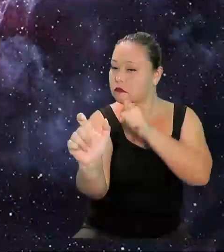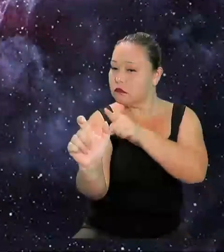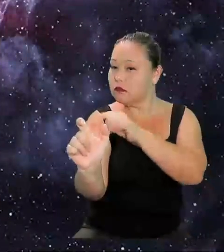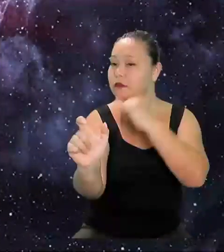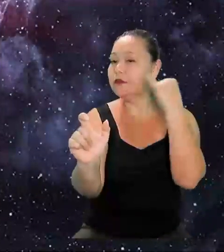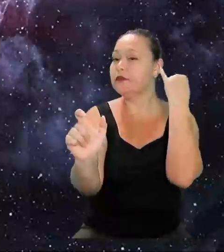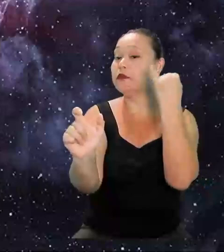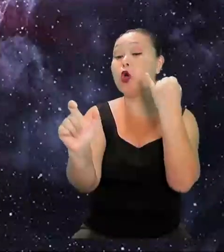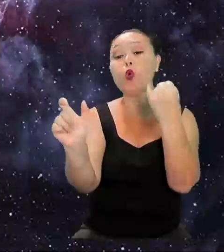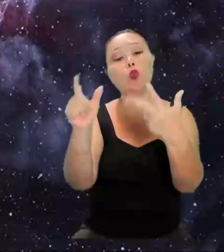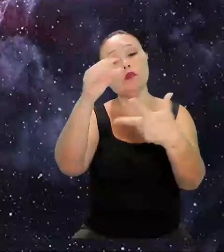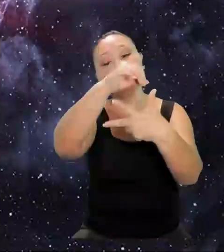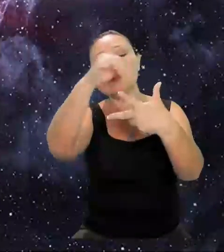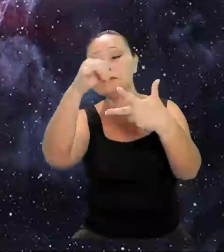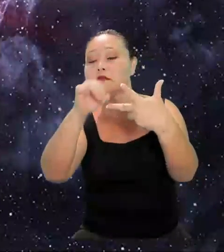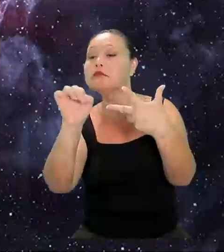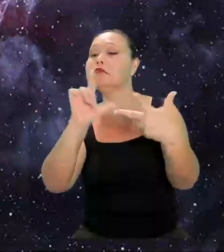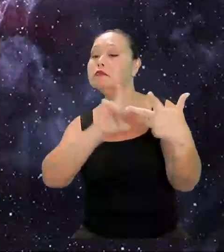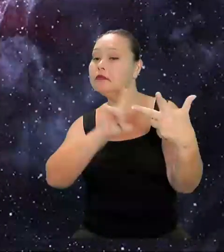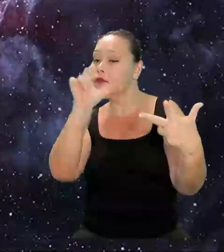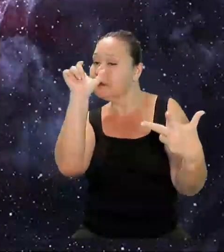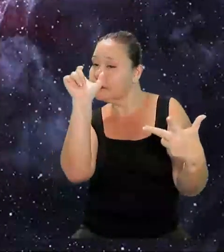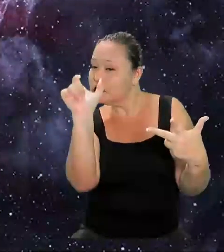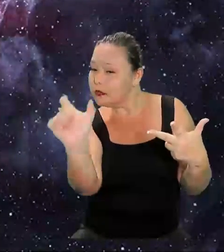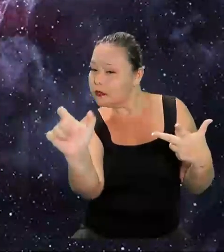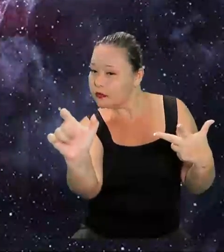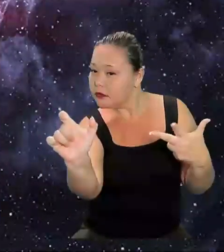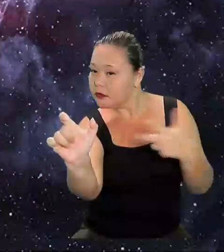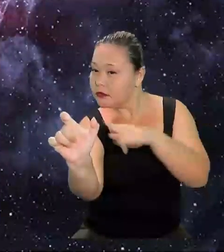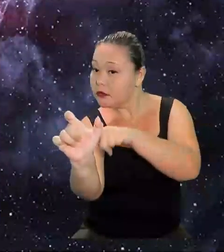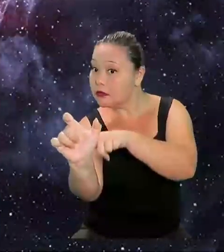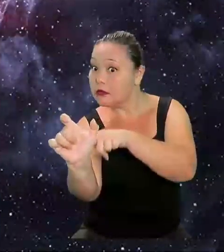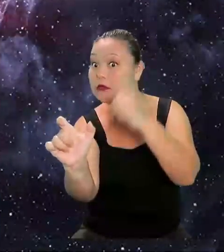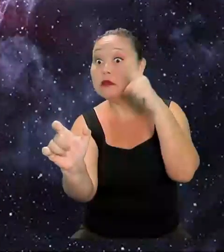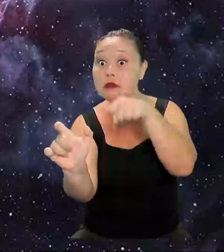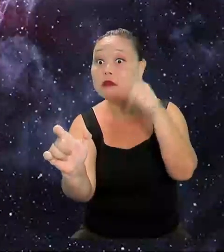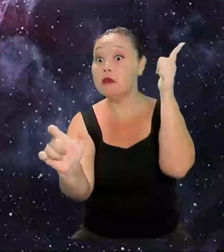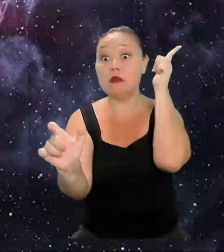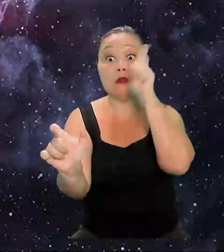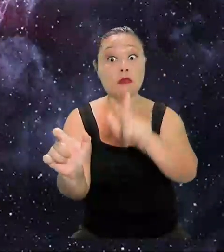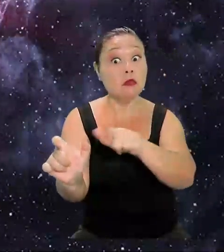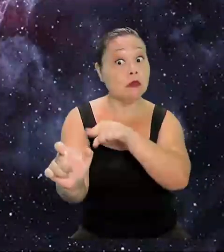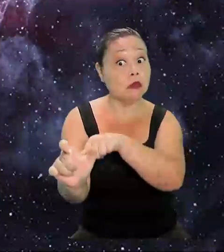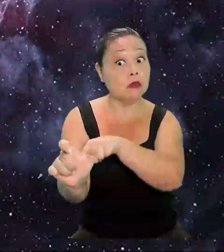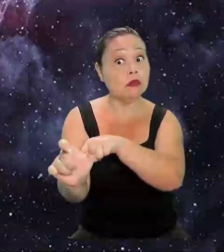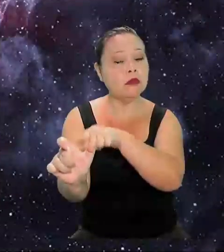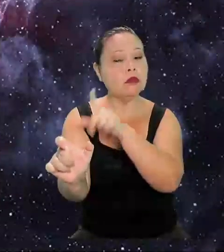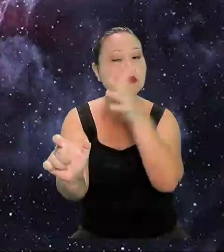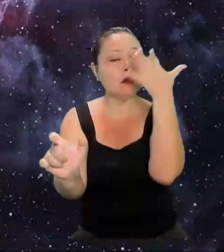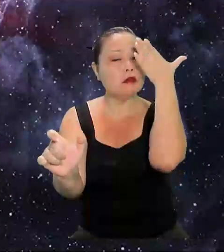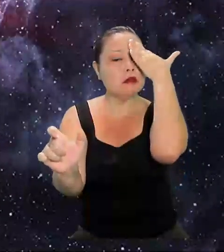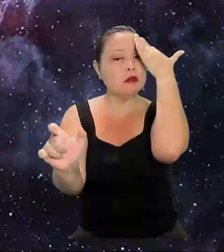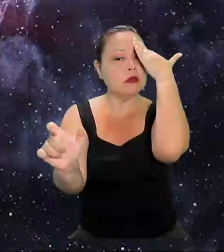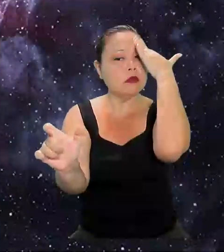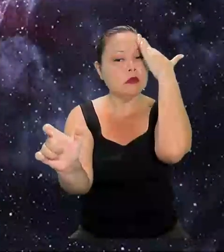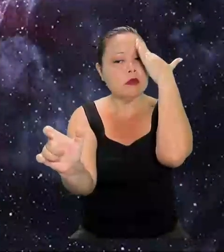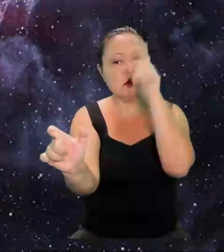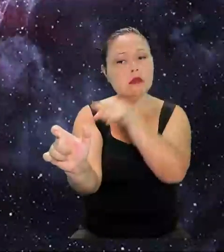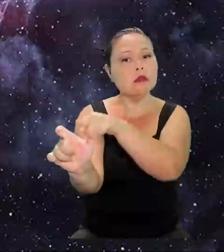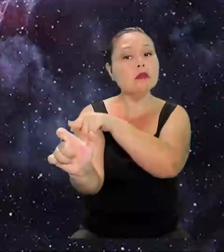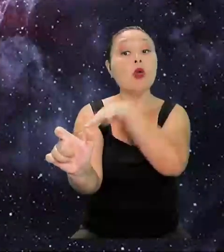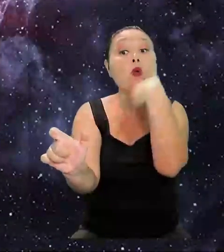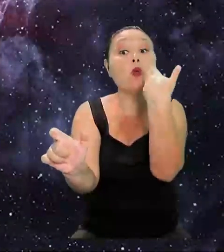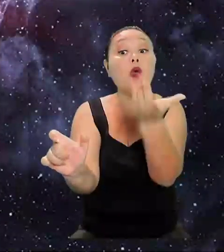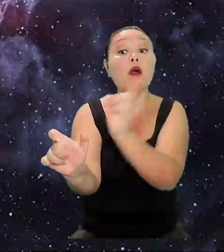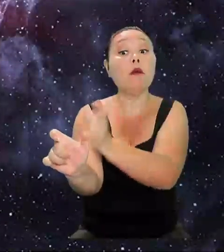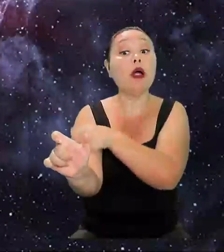Toda a questão do Enem tem uma palavra-chave. E se você conseguir diagnosticar, né? Se identificar